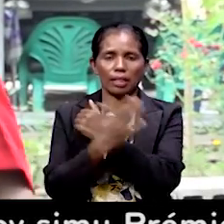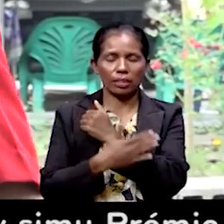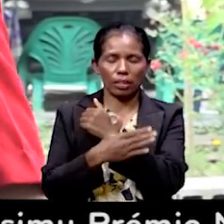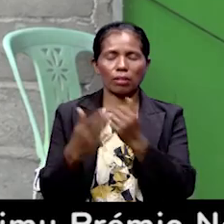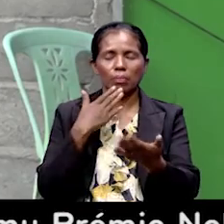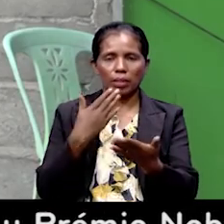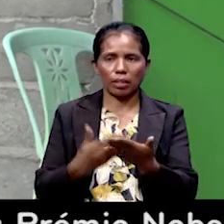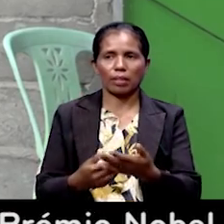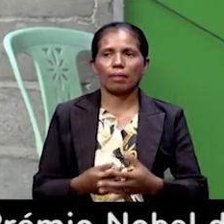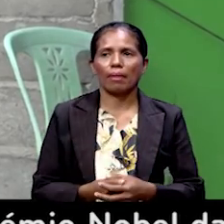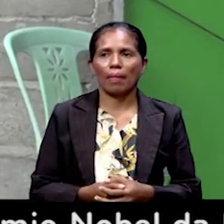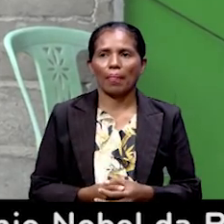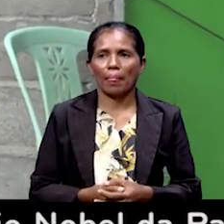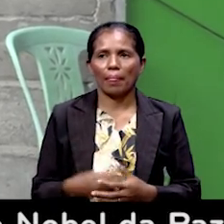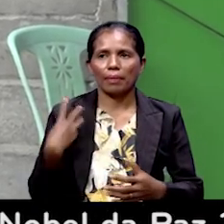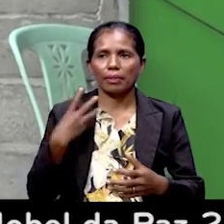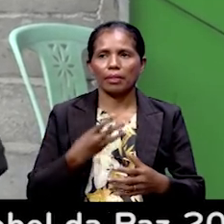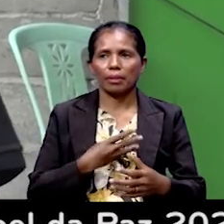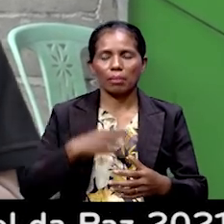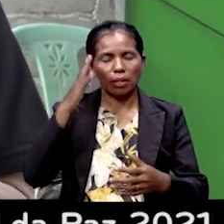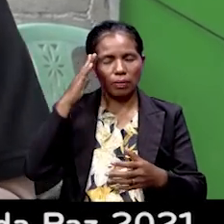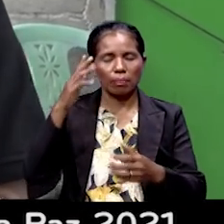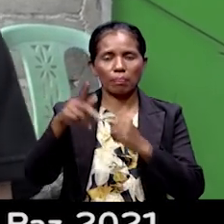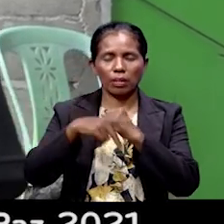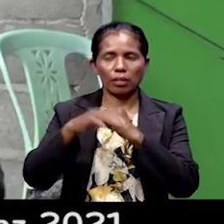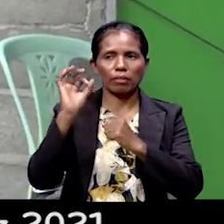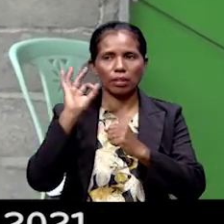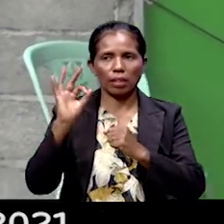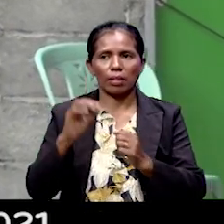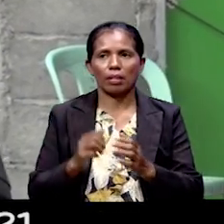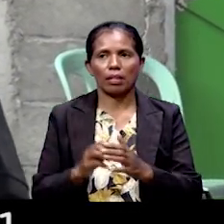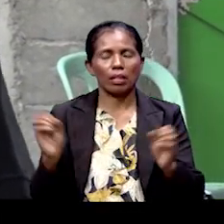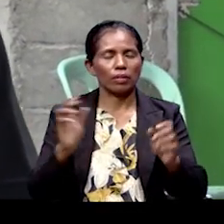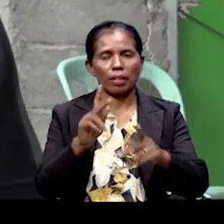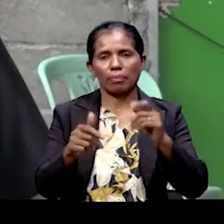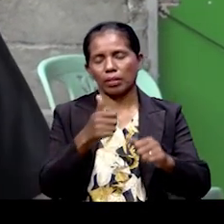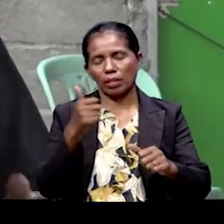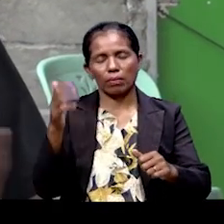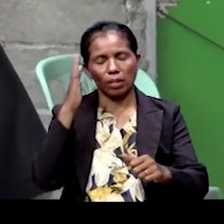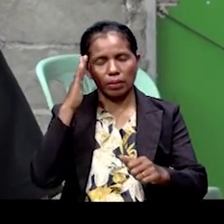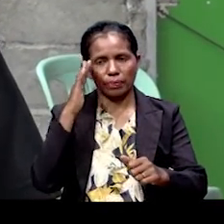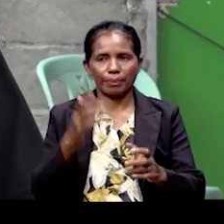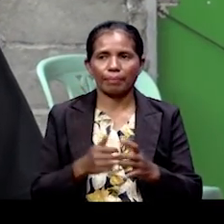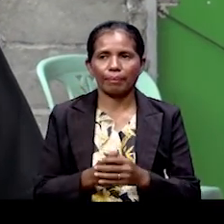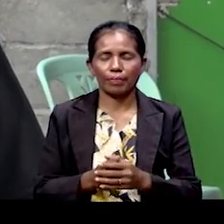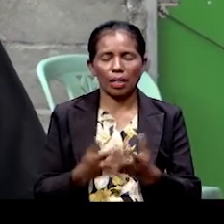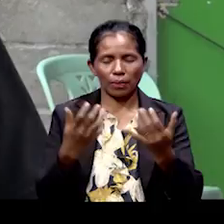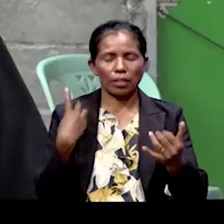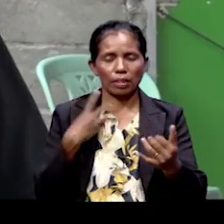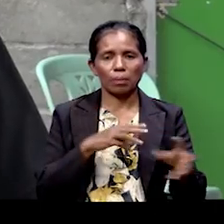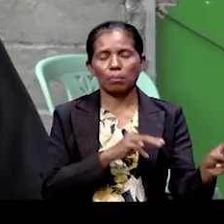fila fali. Tamba interesse o Fretilling, nenhuma que seja no interesse era assim. Lanza Marcelo que no interesse. Ohen ita halo